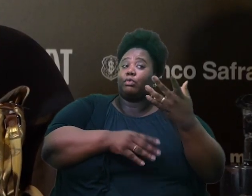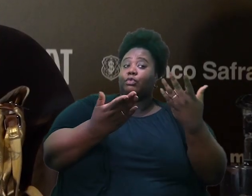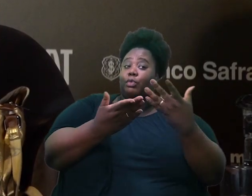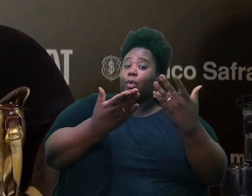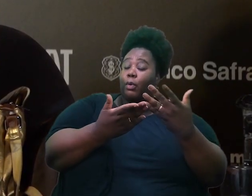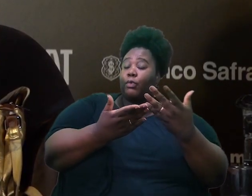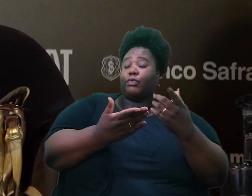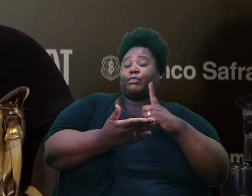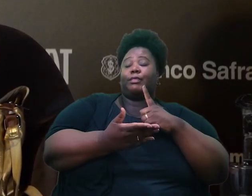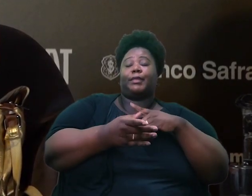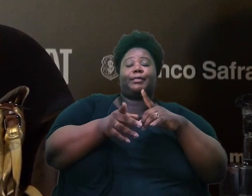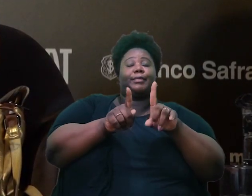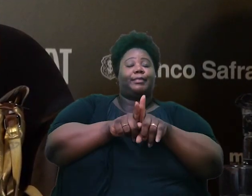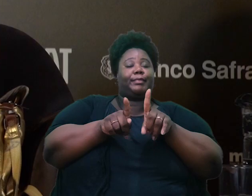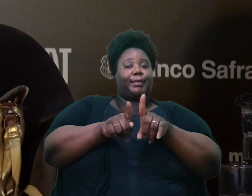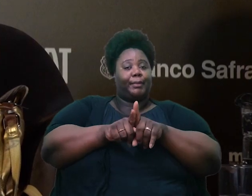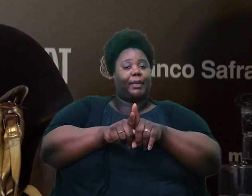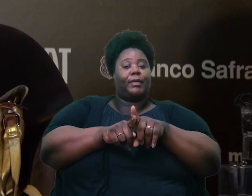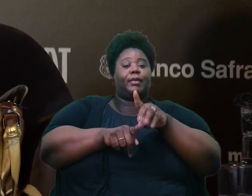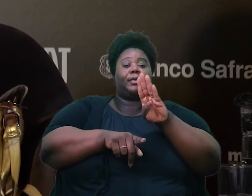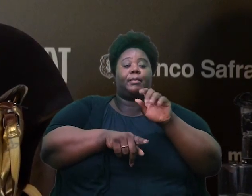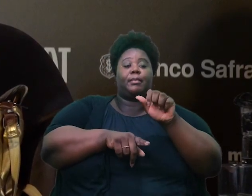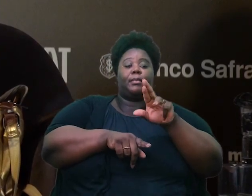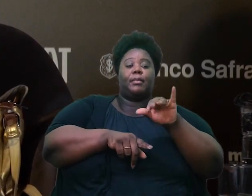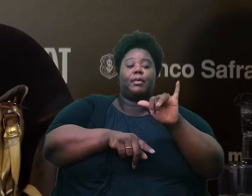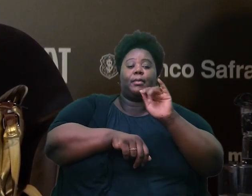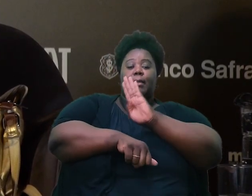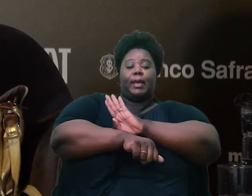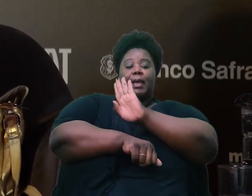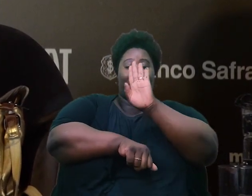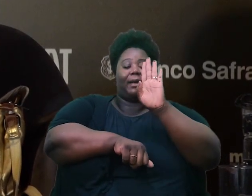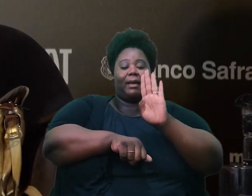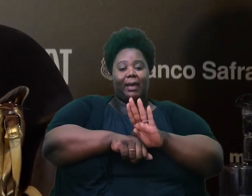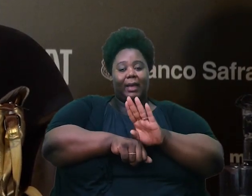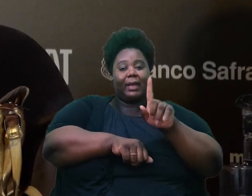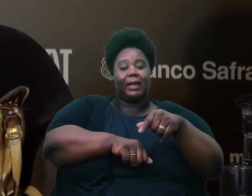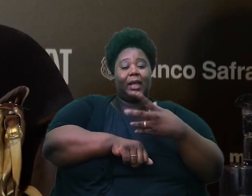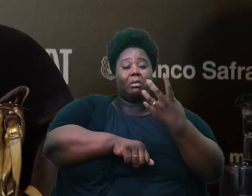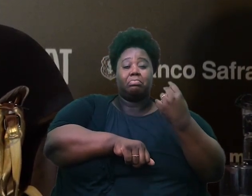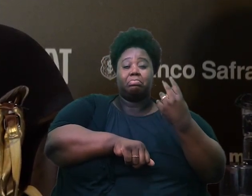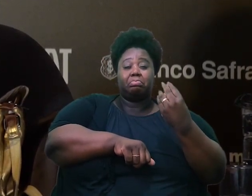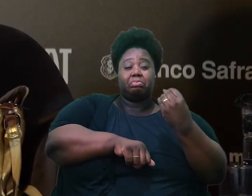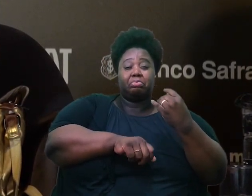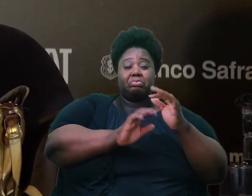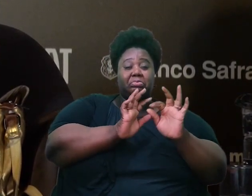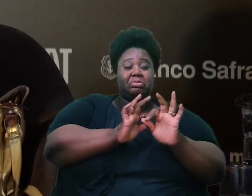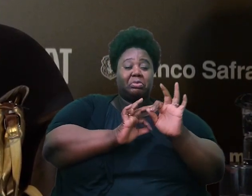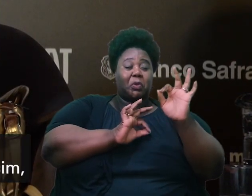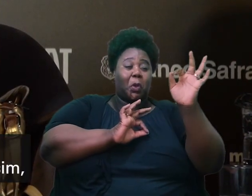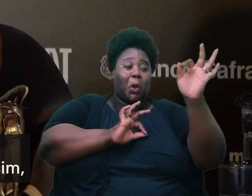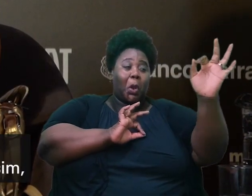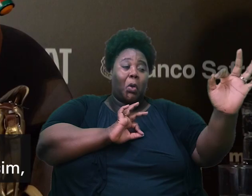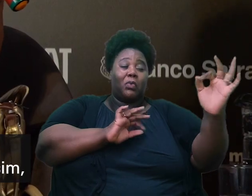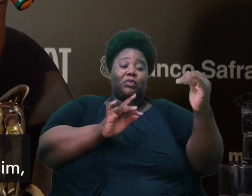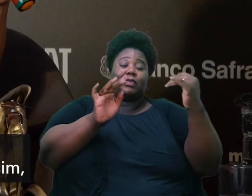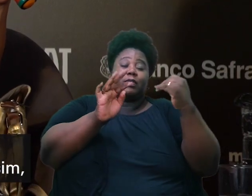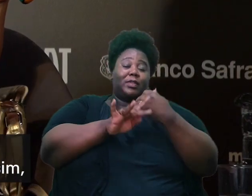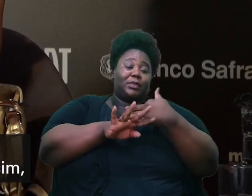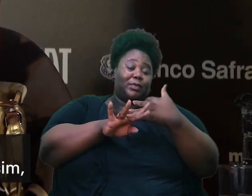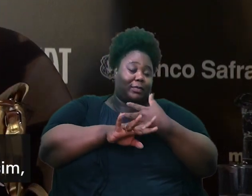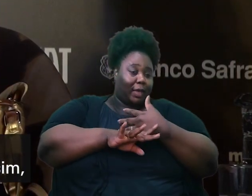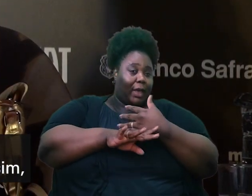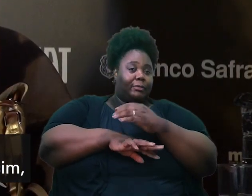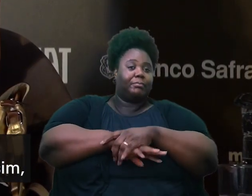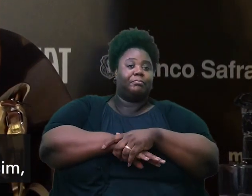hoje, né? Barreiro era uma região muito longe do centro. Então, sair